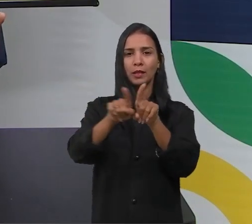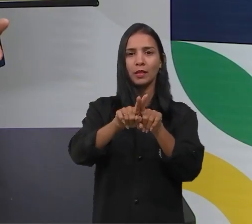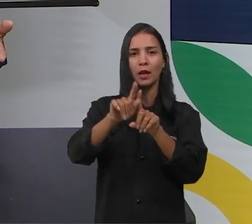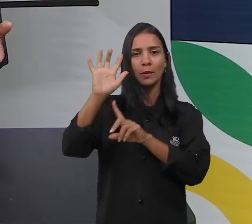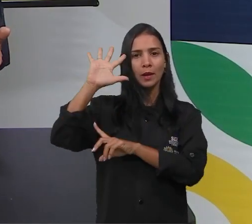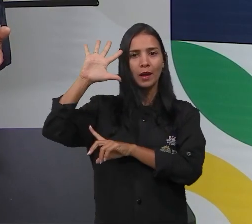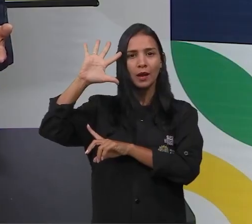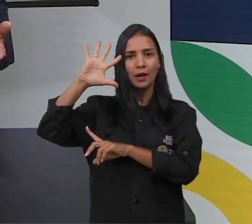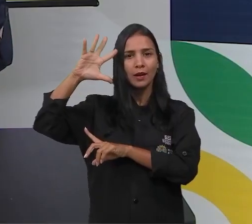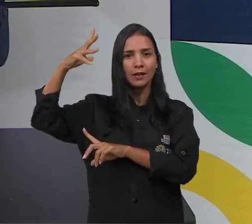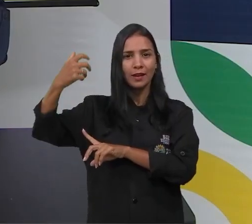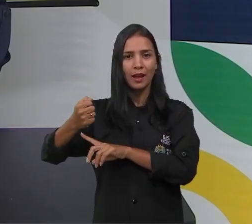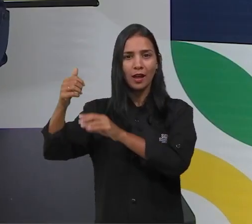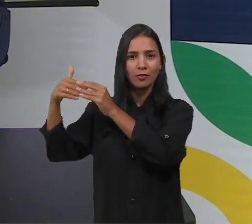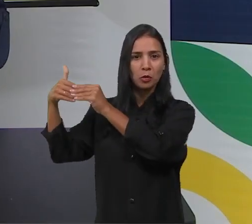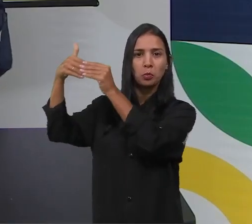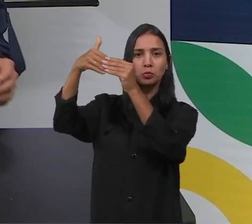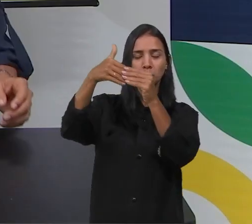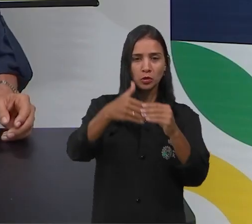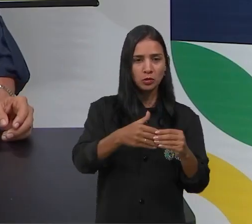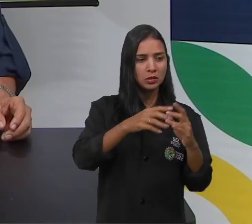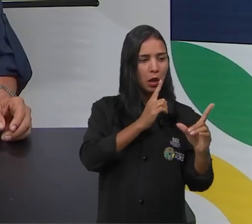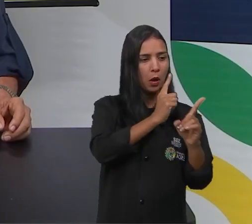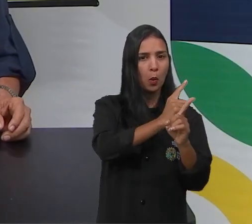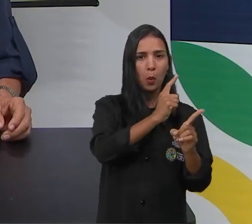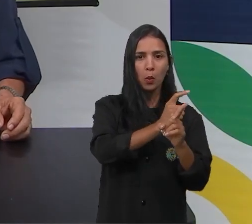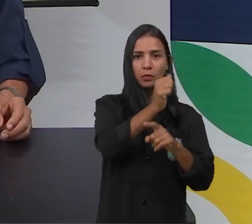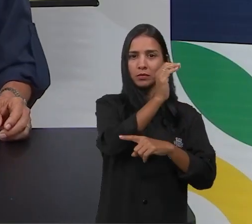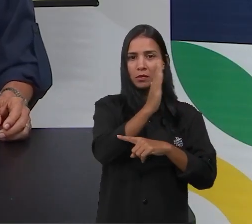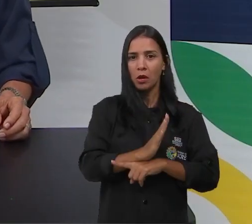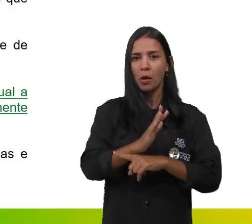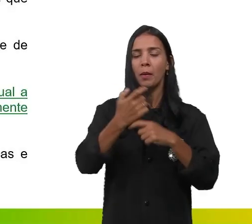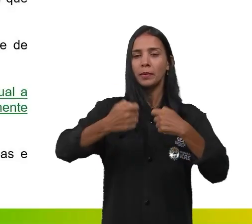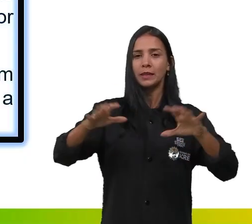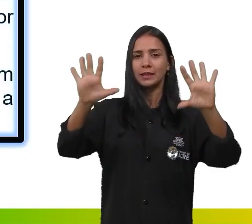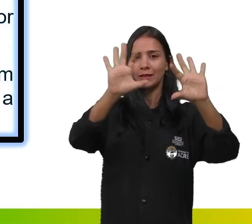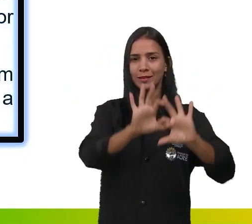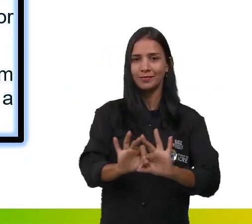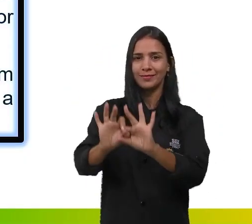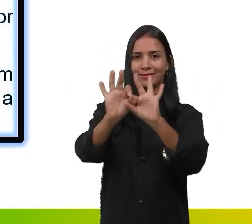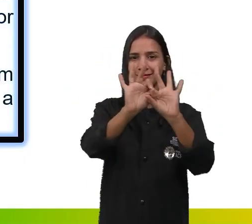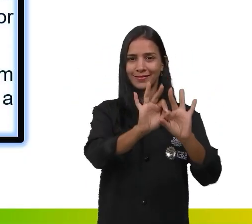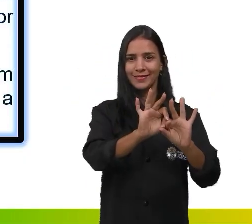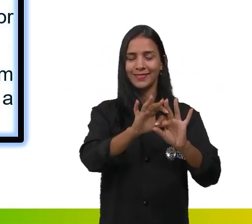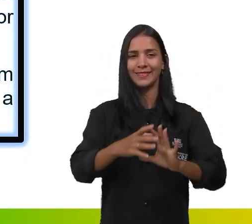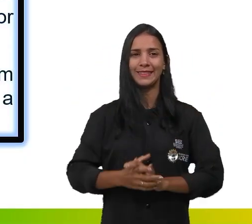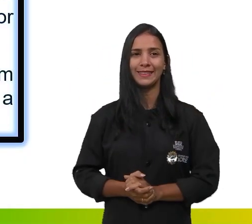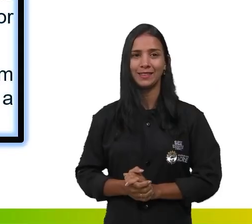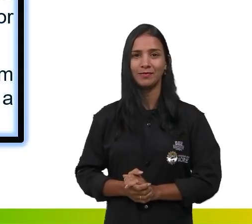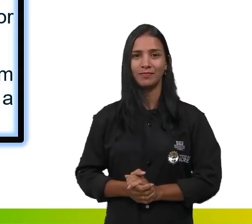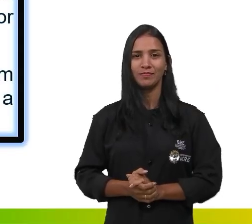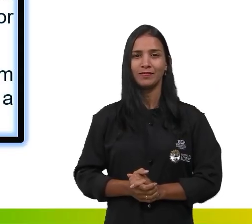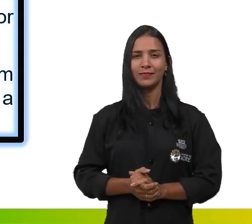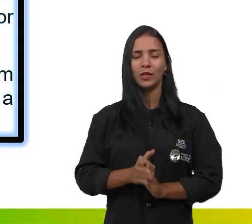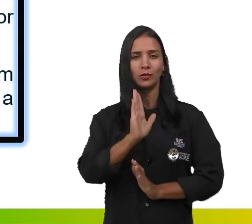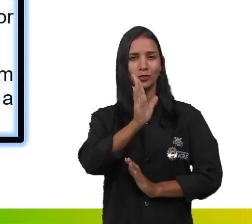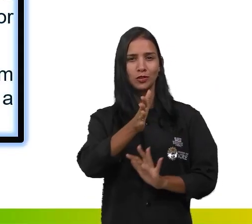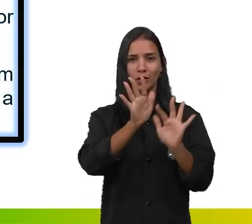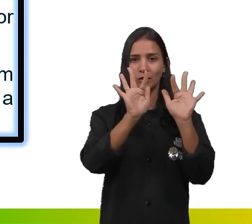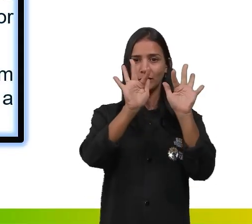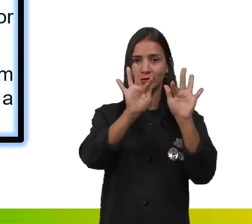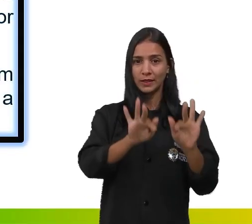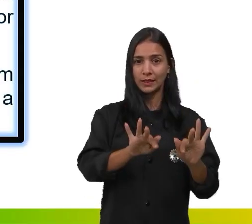aqui também no território brasileiro. Muito bem. Então, para concluir,